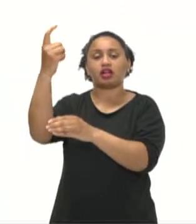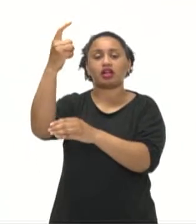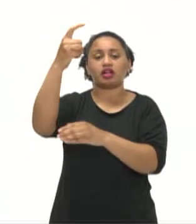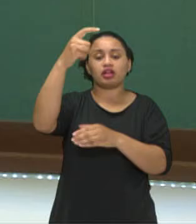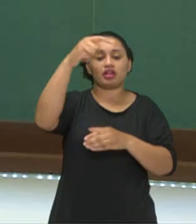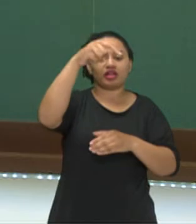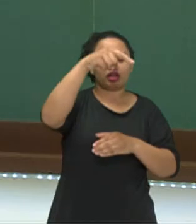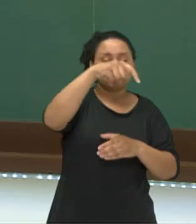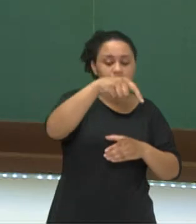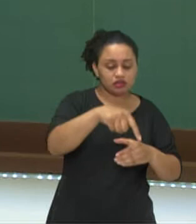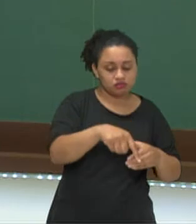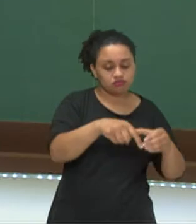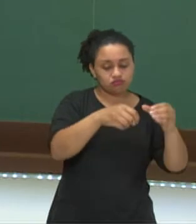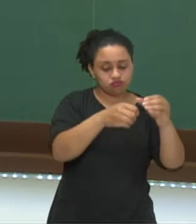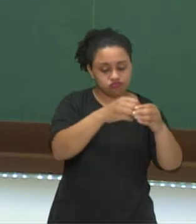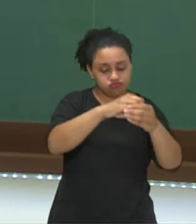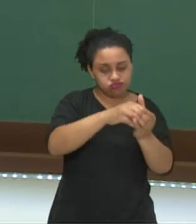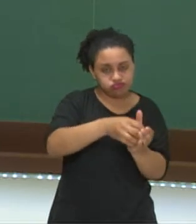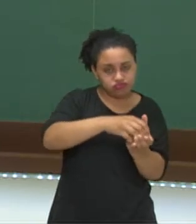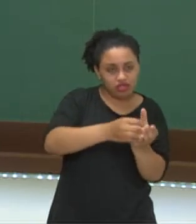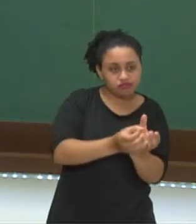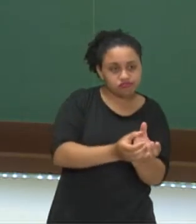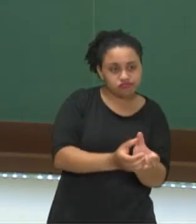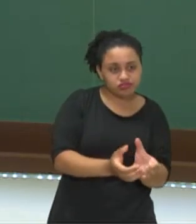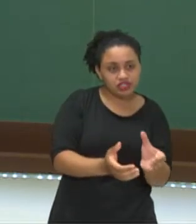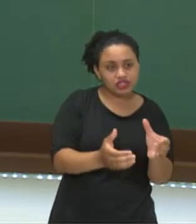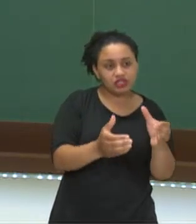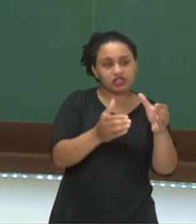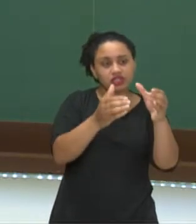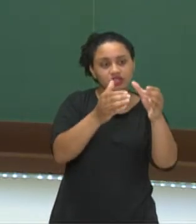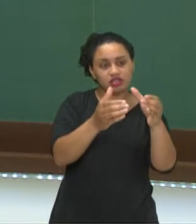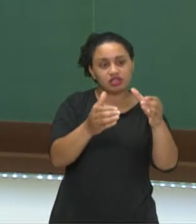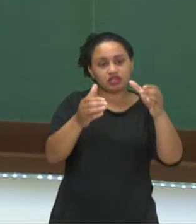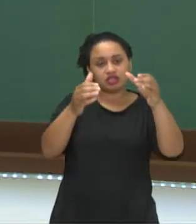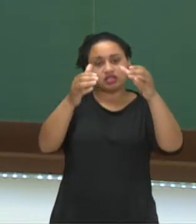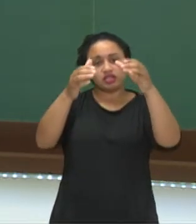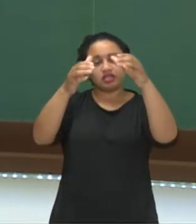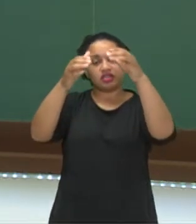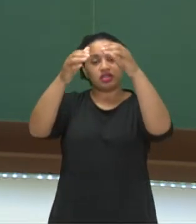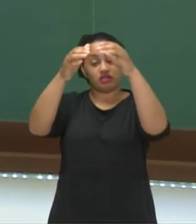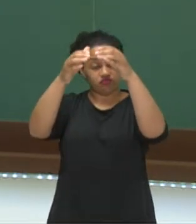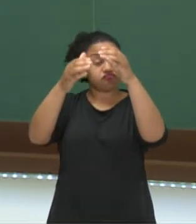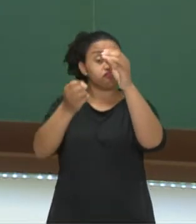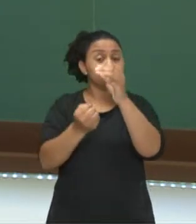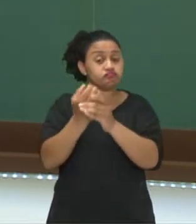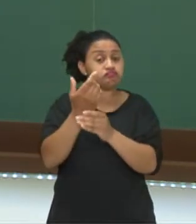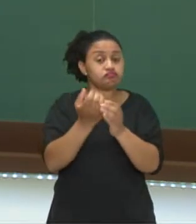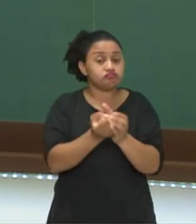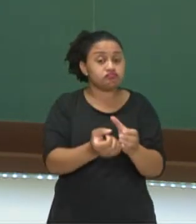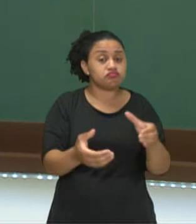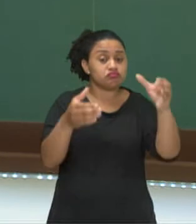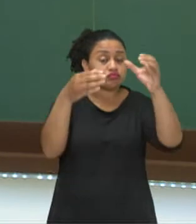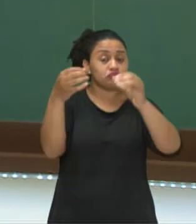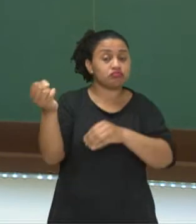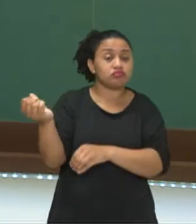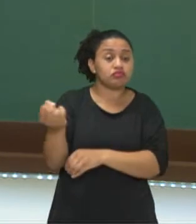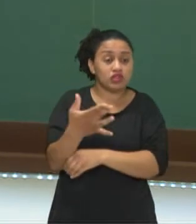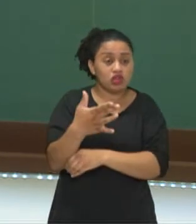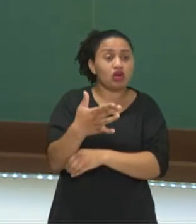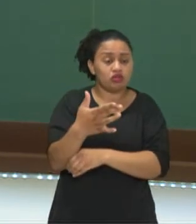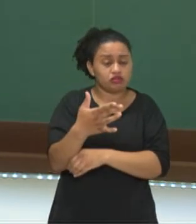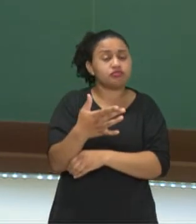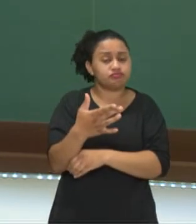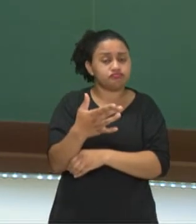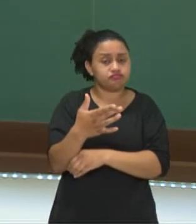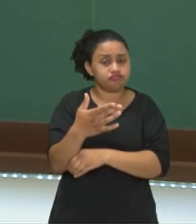zigoto, ocorre a liberação da larva, essa larva vai percorrer esse ambiente, cai no substrato, ocorre,